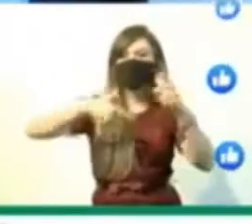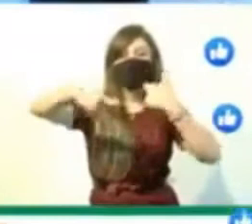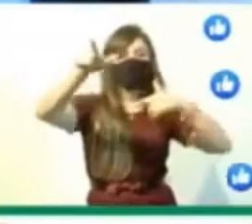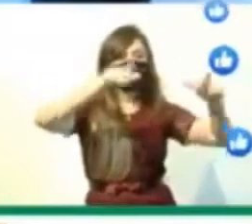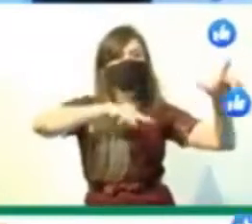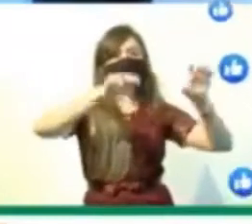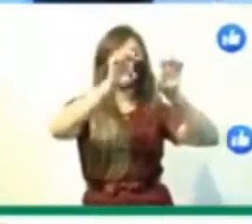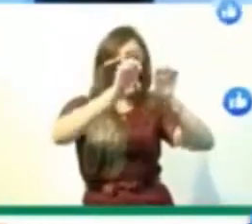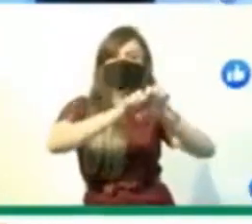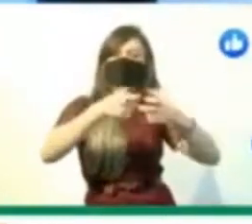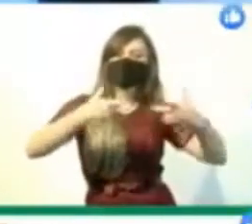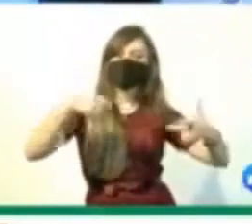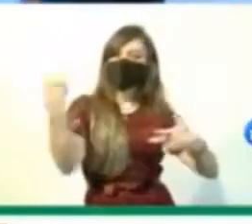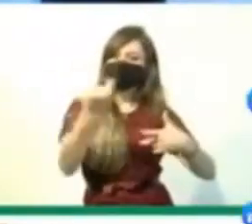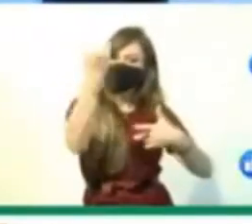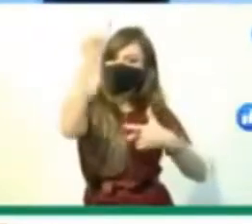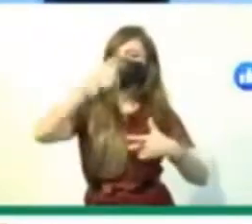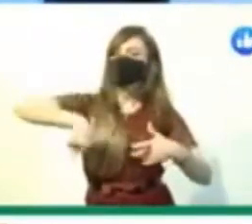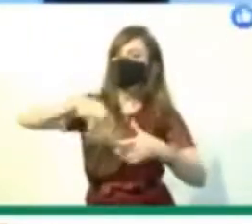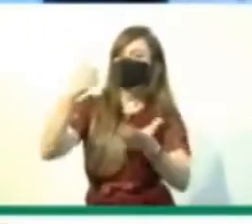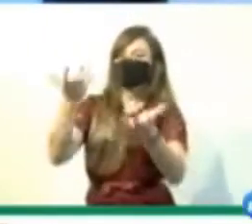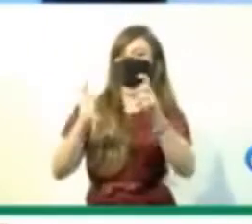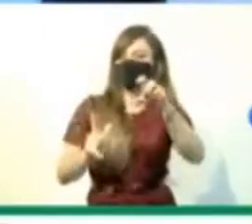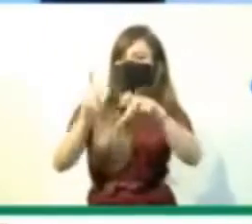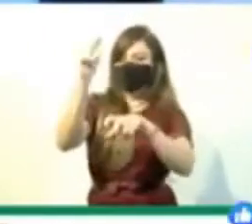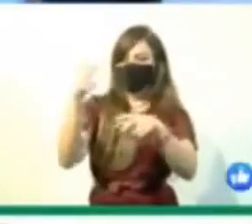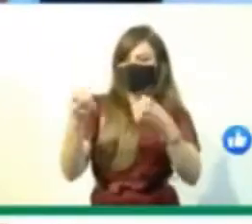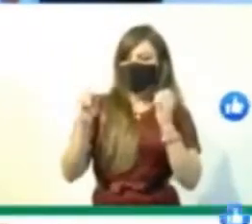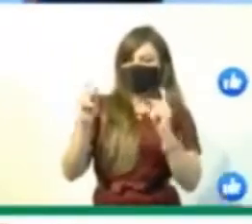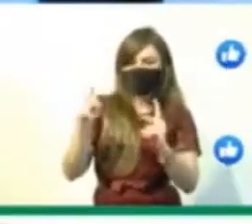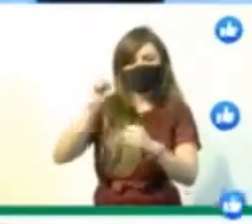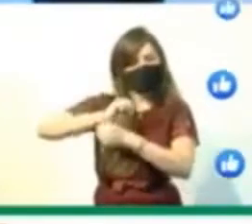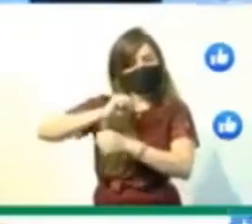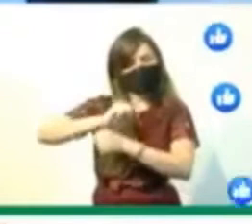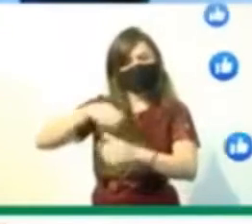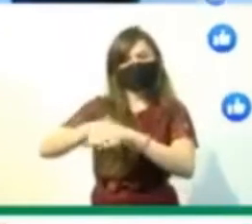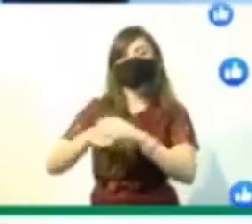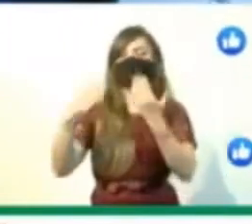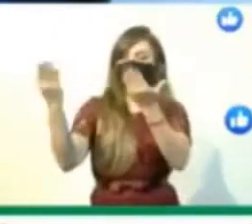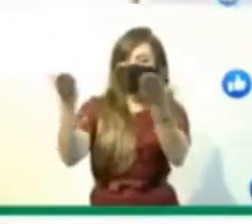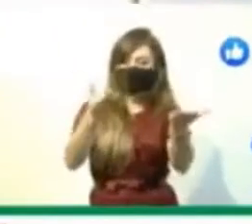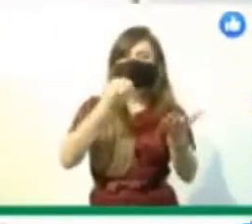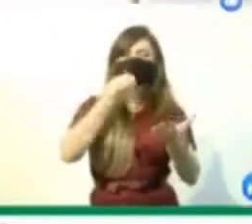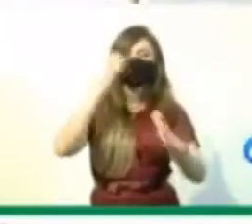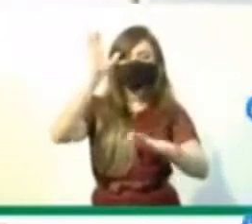outras ações importantes para o município de Milagre. Lielson, com a palavra é sua. Boa tarde.